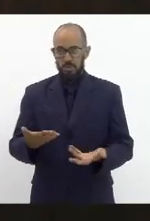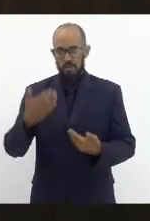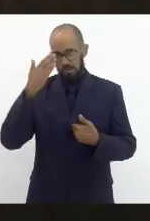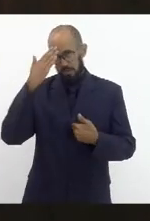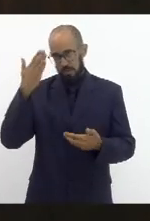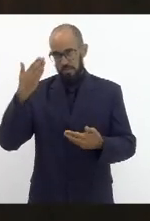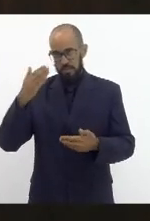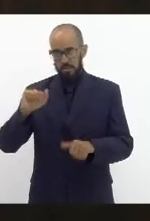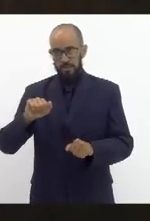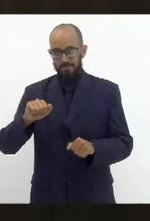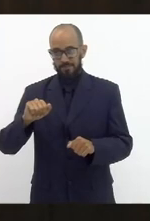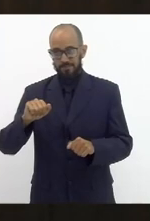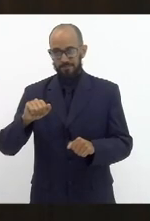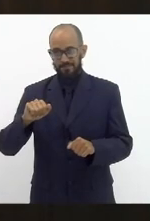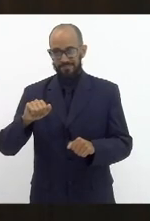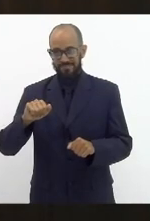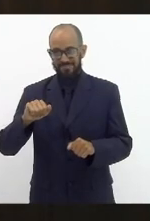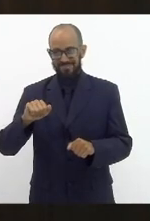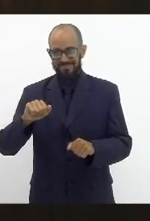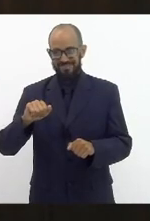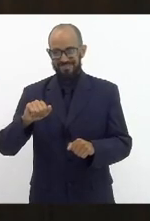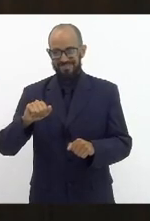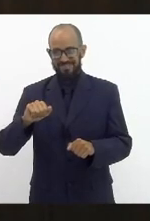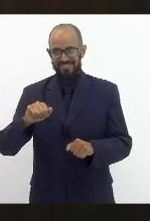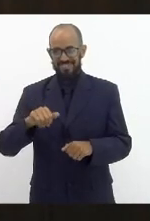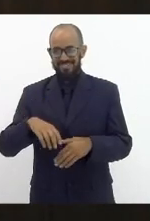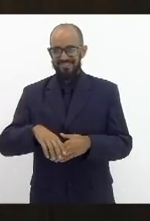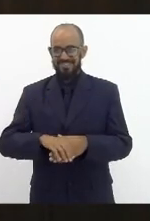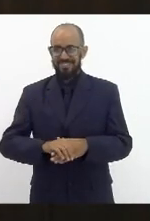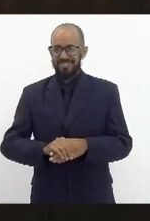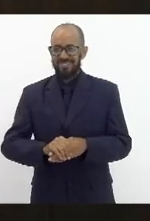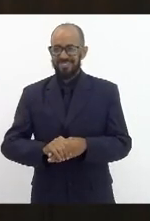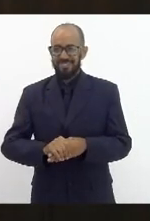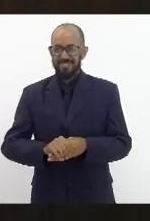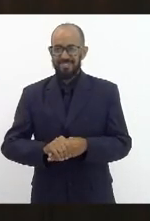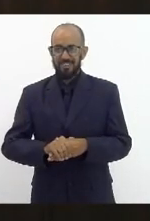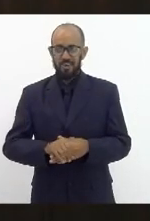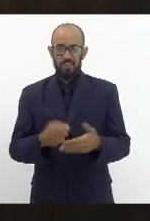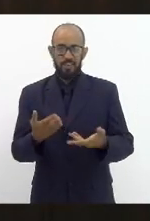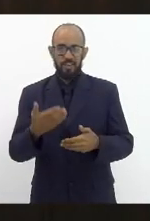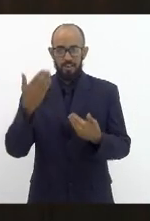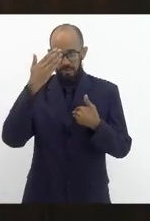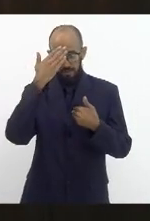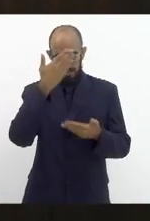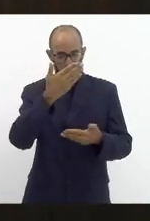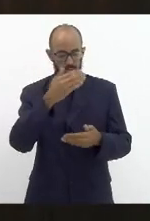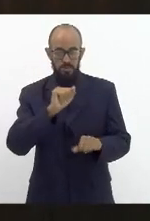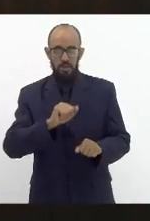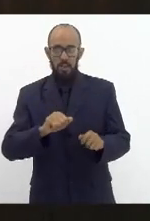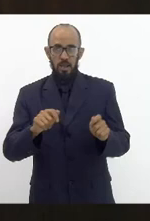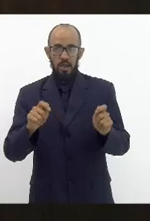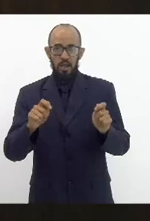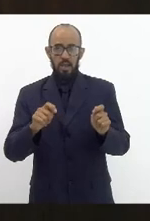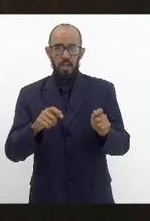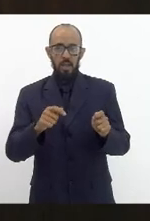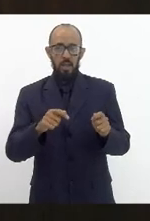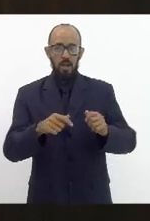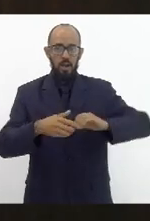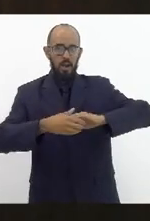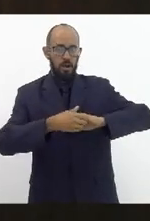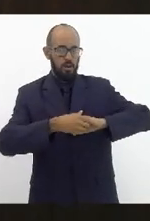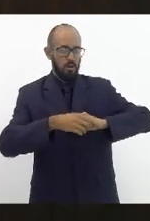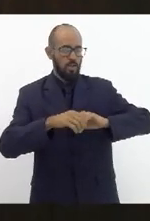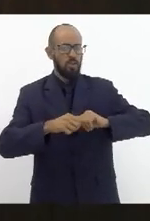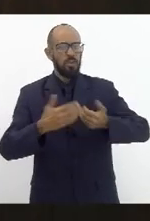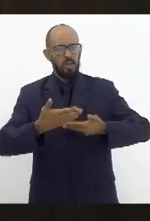possibilidade... Já me passou a palavra? Passei. Passo a palavra ao presidente da Comissão de Servidores. Quero agradecer a possibilidade de cumprimentar todos os presentes,